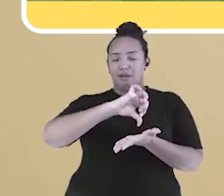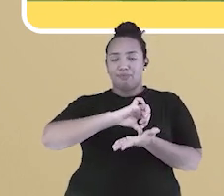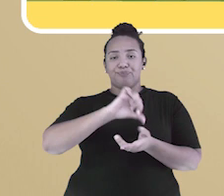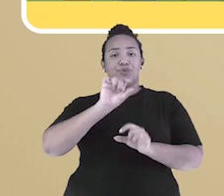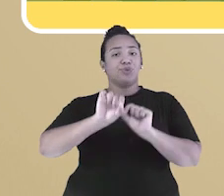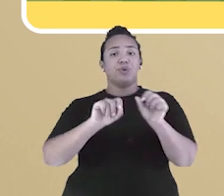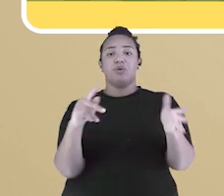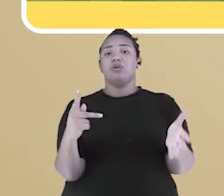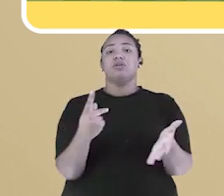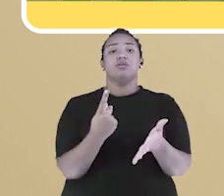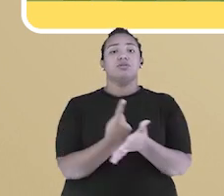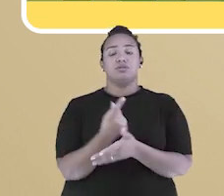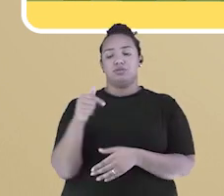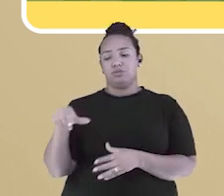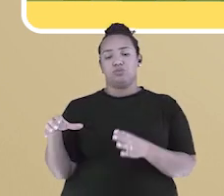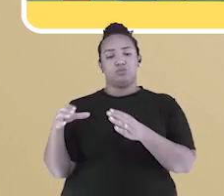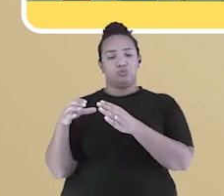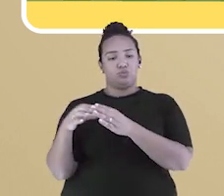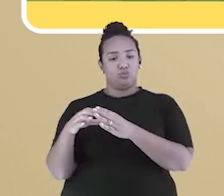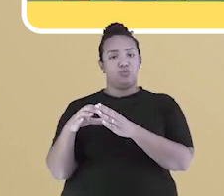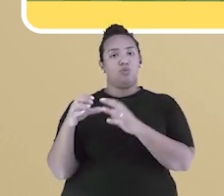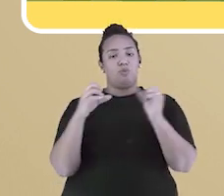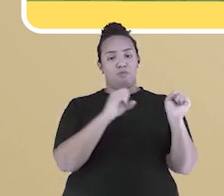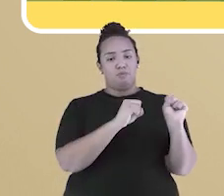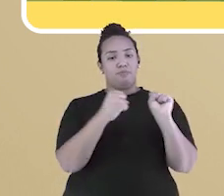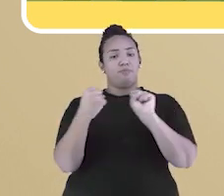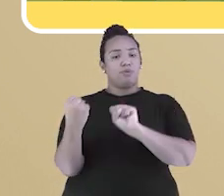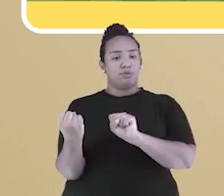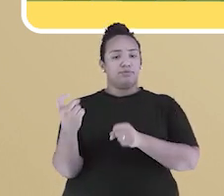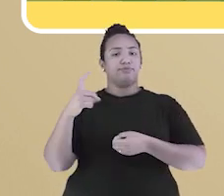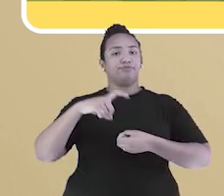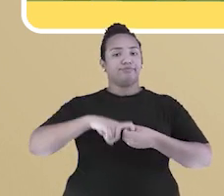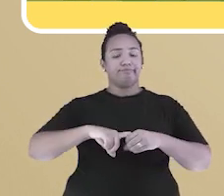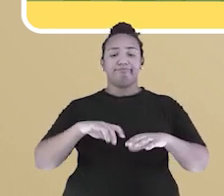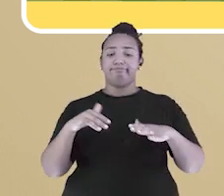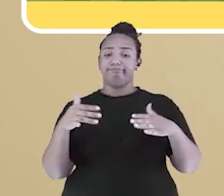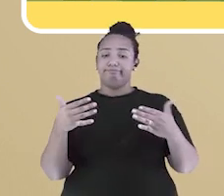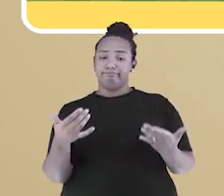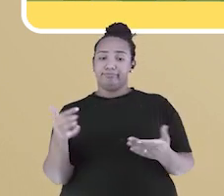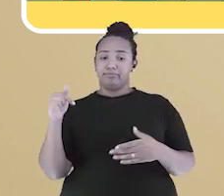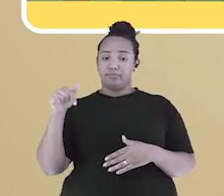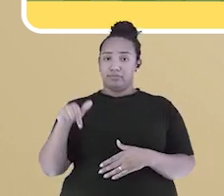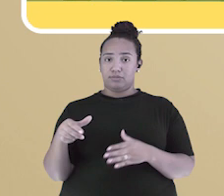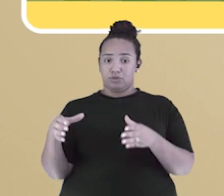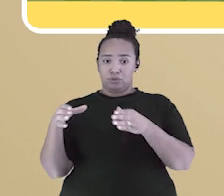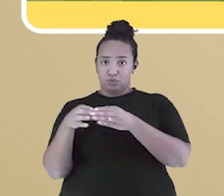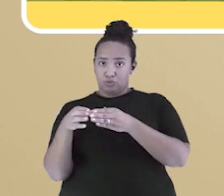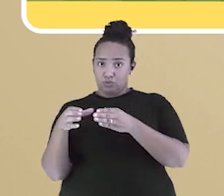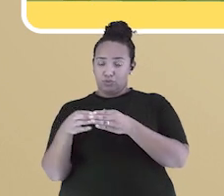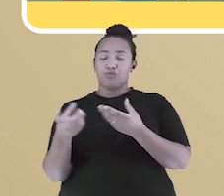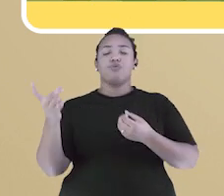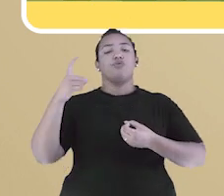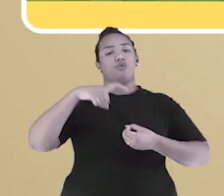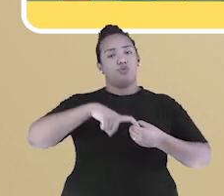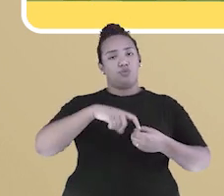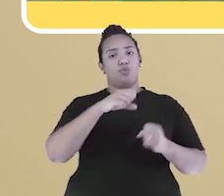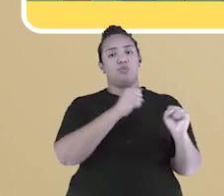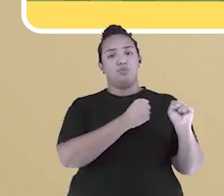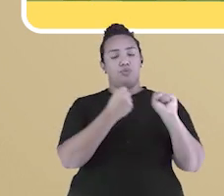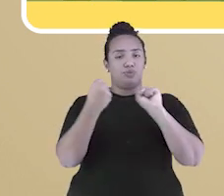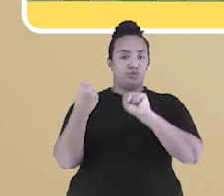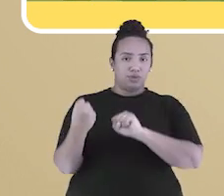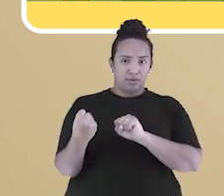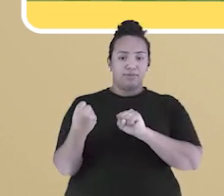ainda mais a retomada do grupo ao poder. Desde então, o Talibã retomou seu governo deposto em 2001 e causa